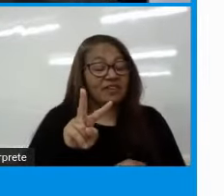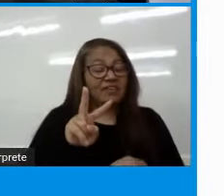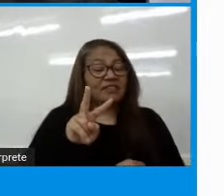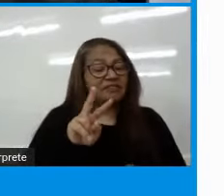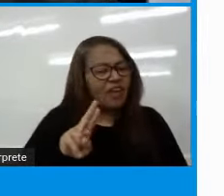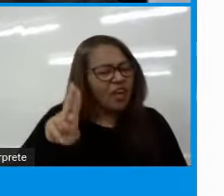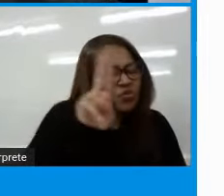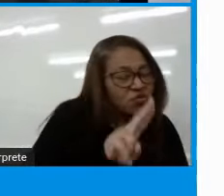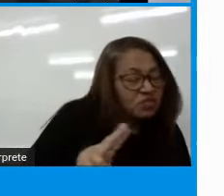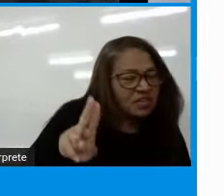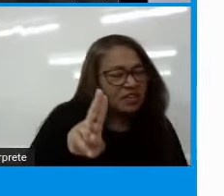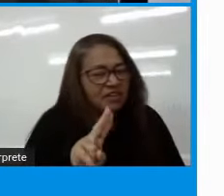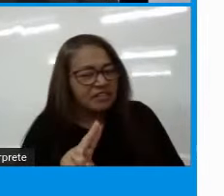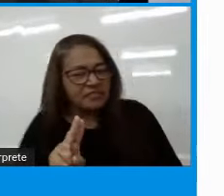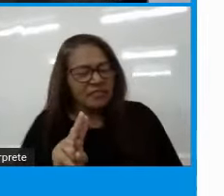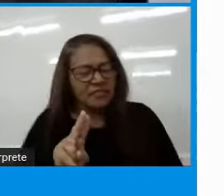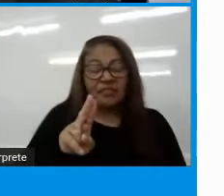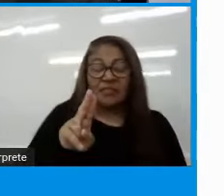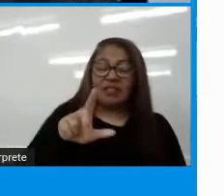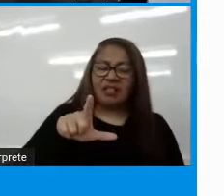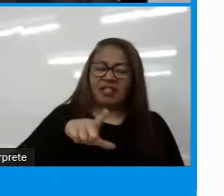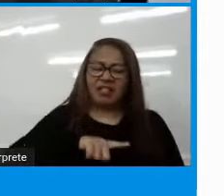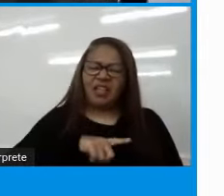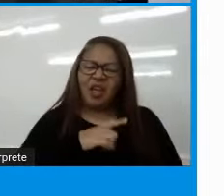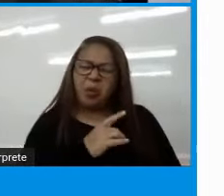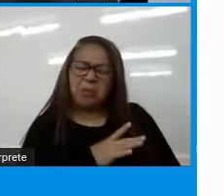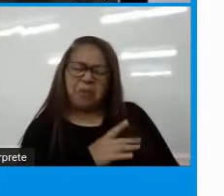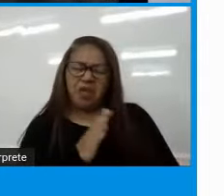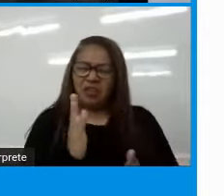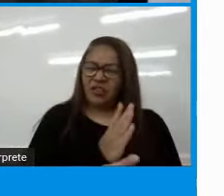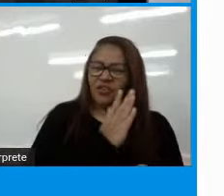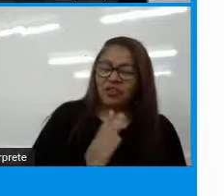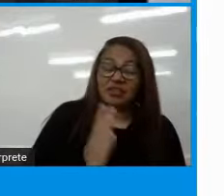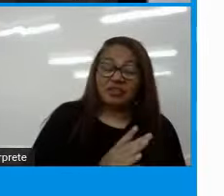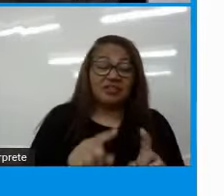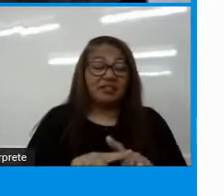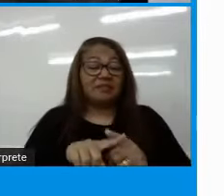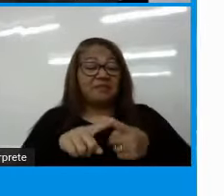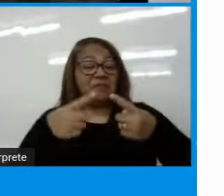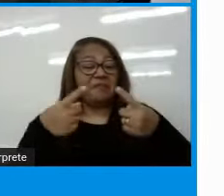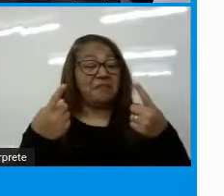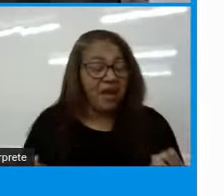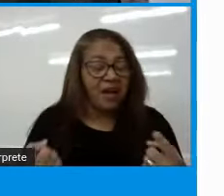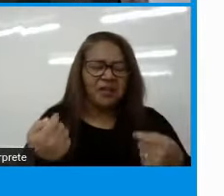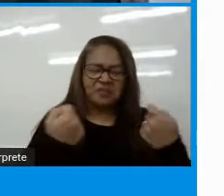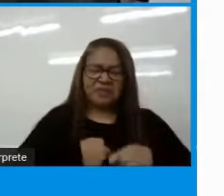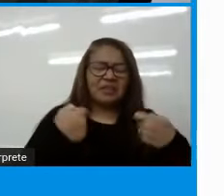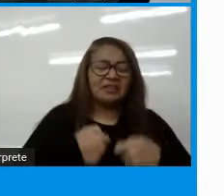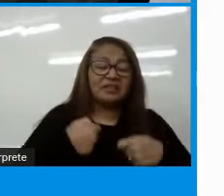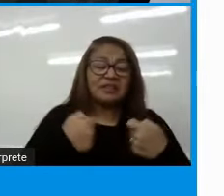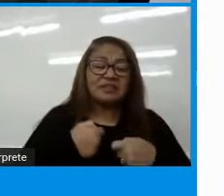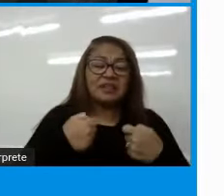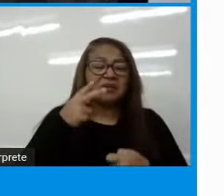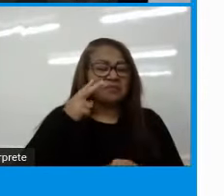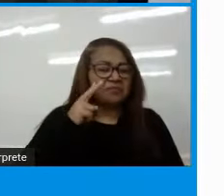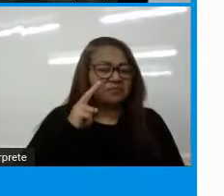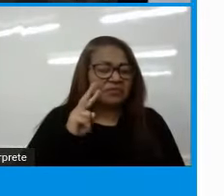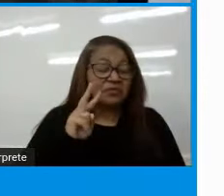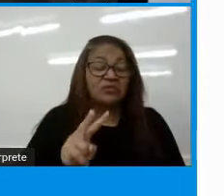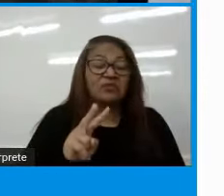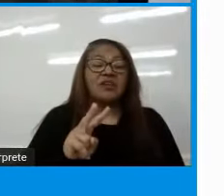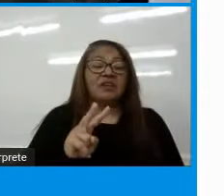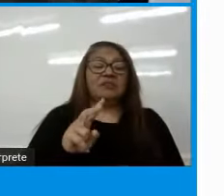de interagir com a plataforma. Mas o que é melhor também é que todos os recursos do Google são oferecidos gratuitamente,